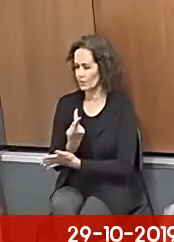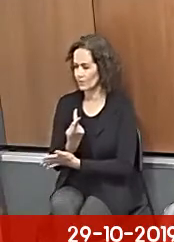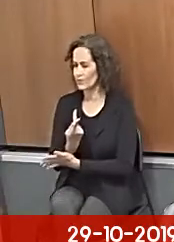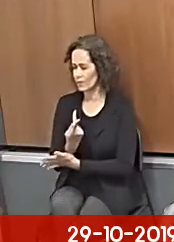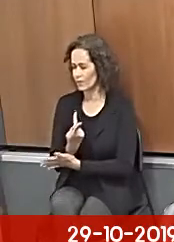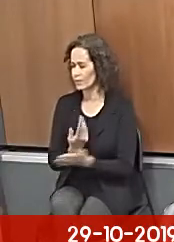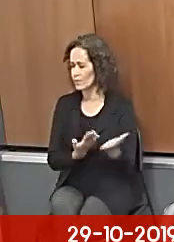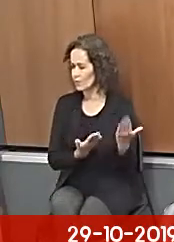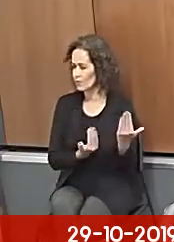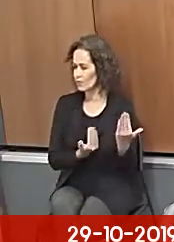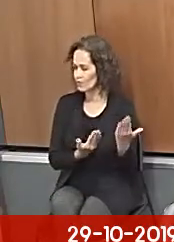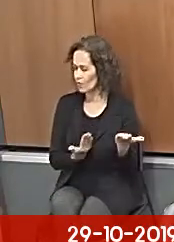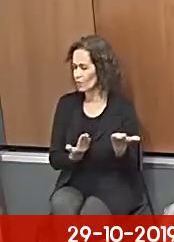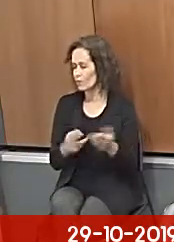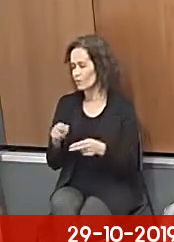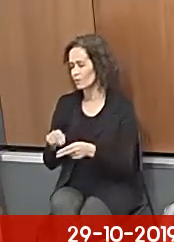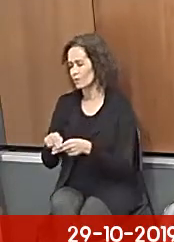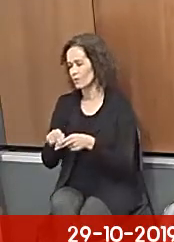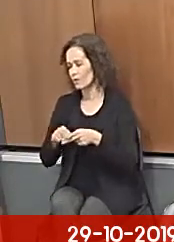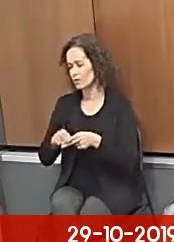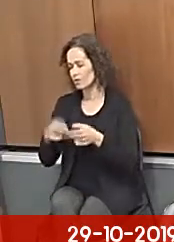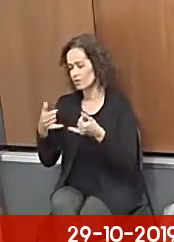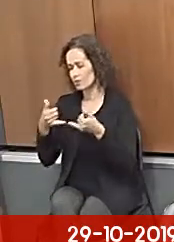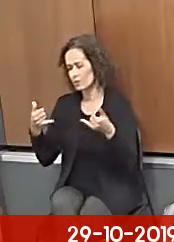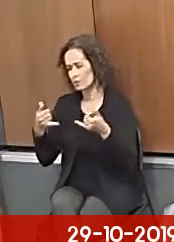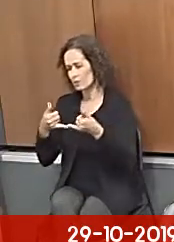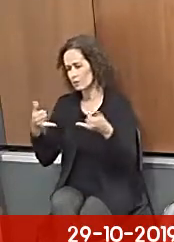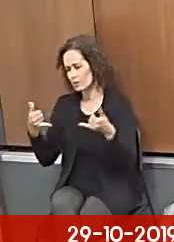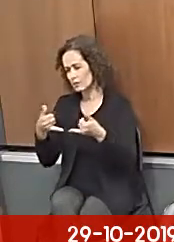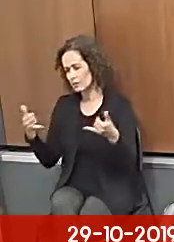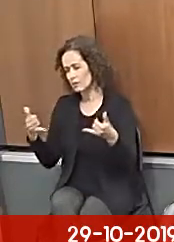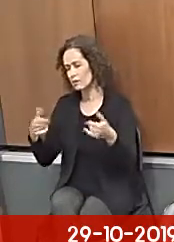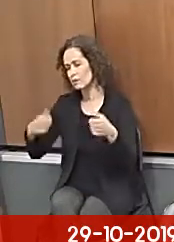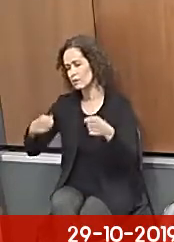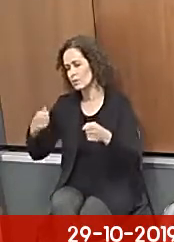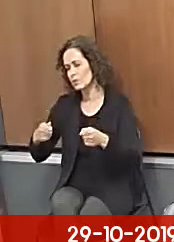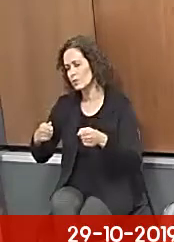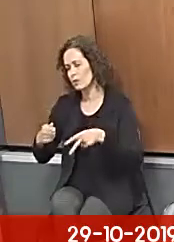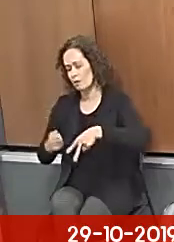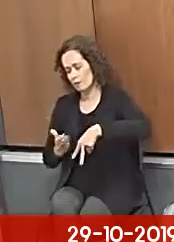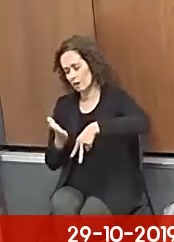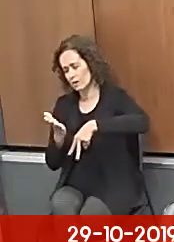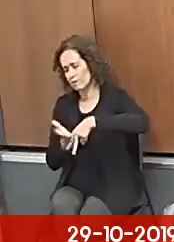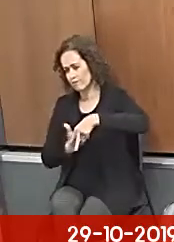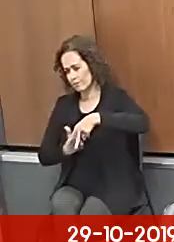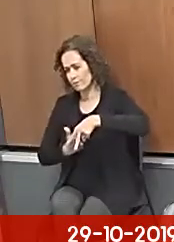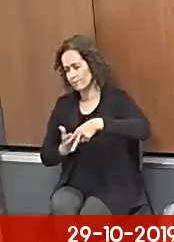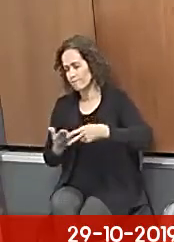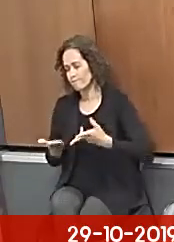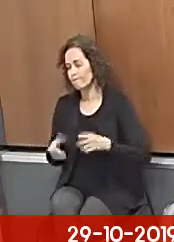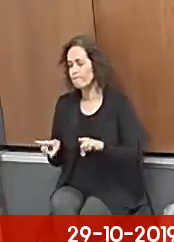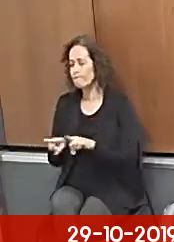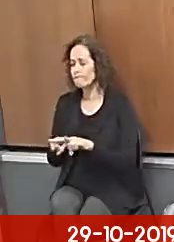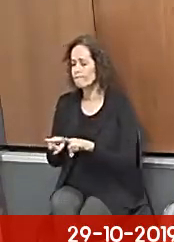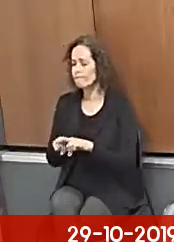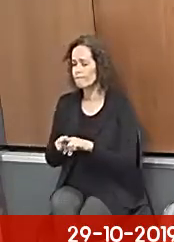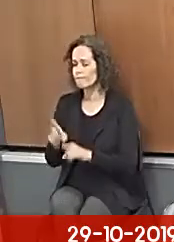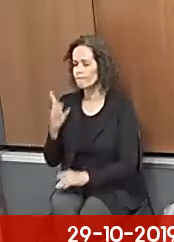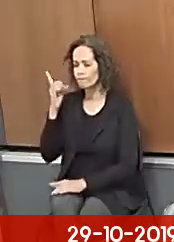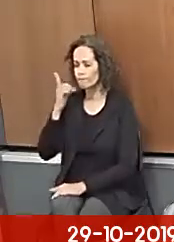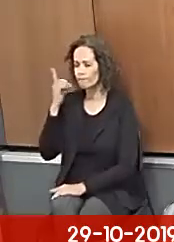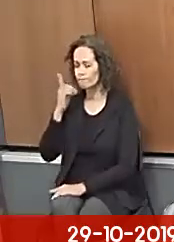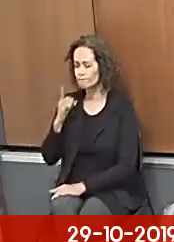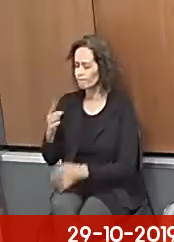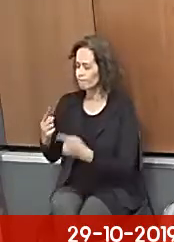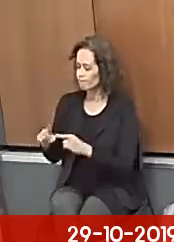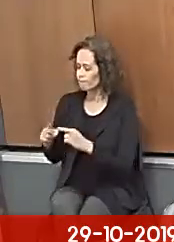uma linha chilena, foi preciso amputar a sua perna. Mas também, deputado Duarte, para